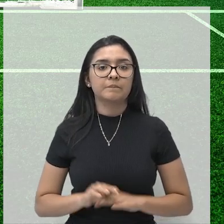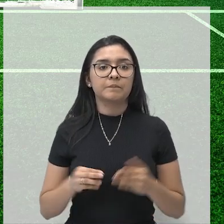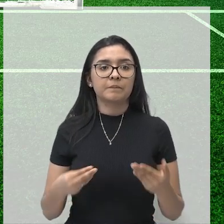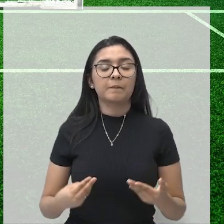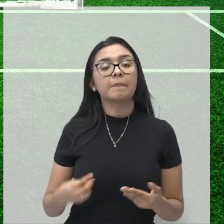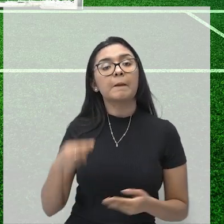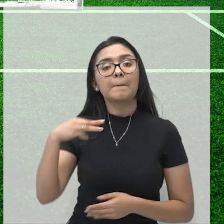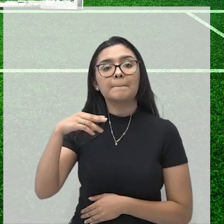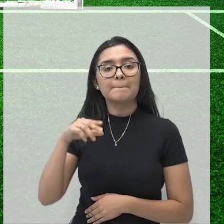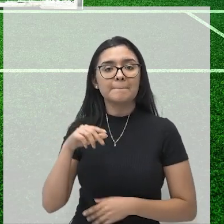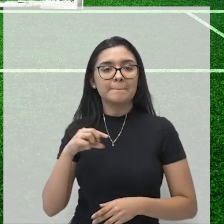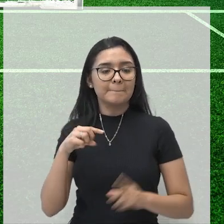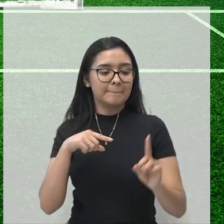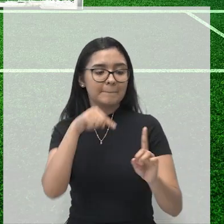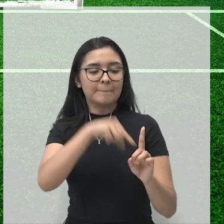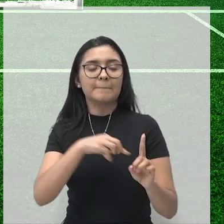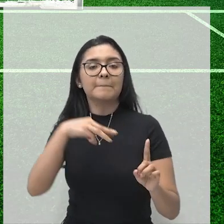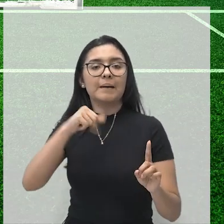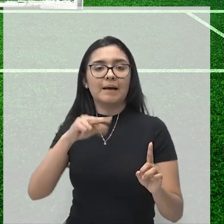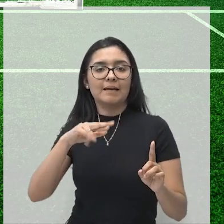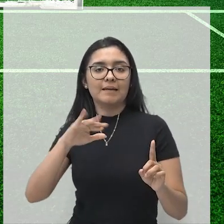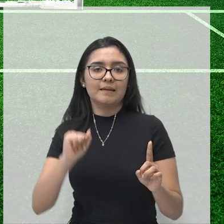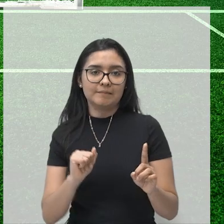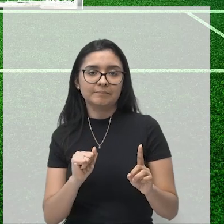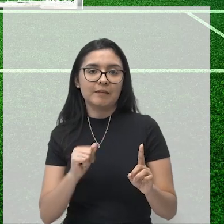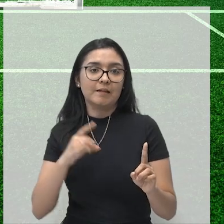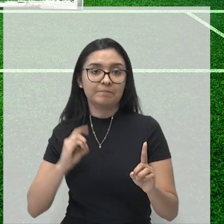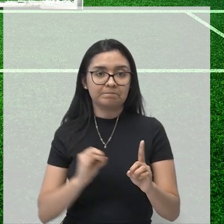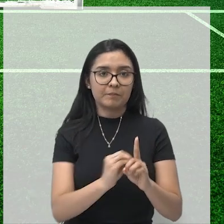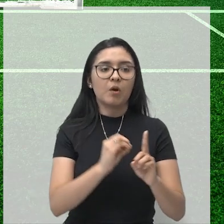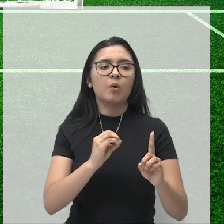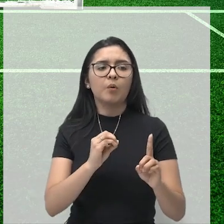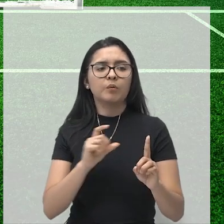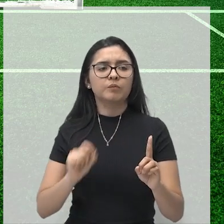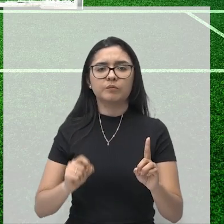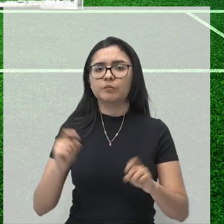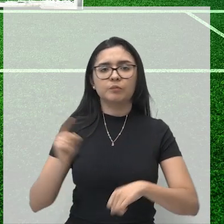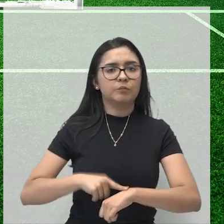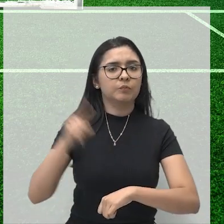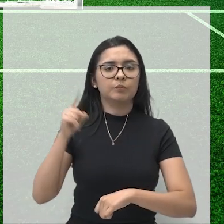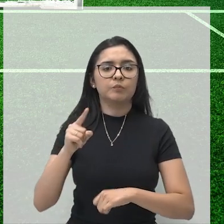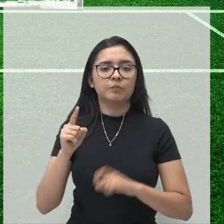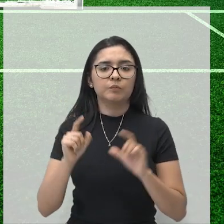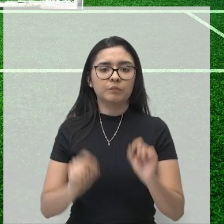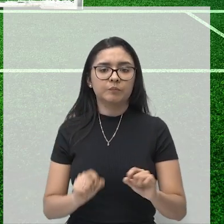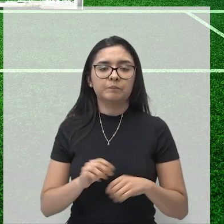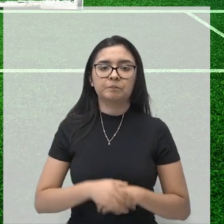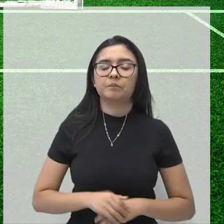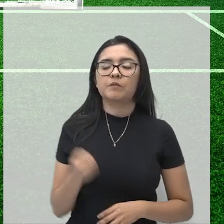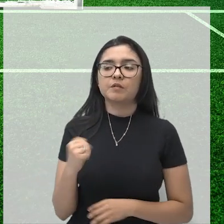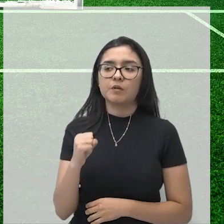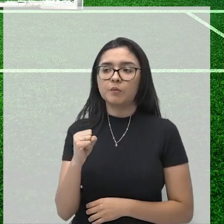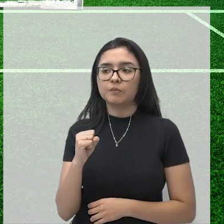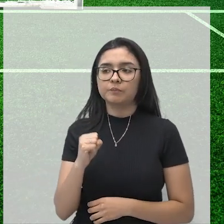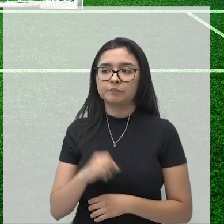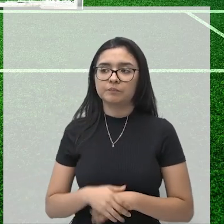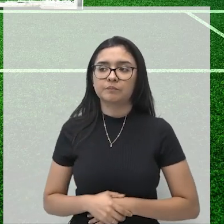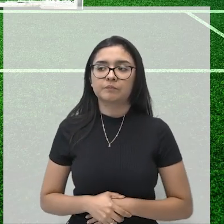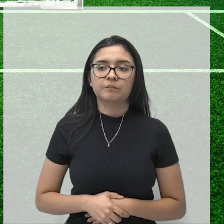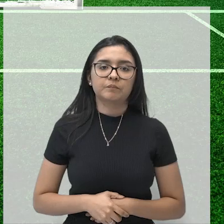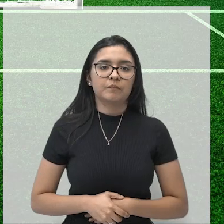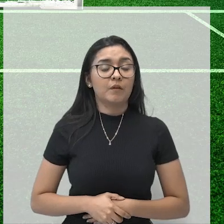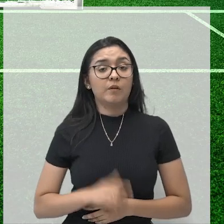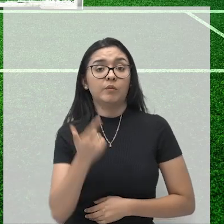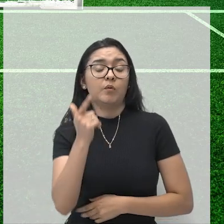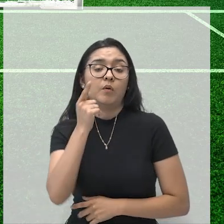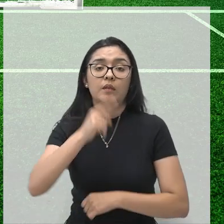Maria recepciona esta bola. Né? Tudo feito em milésimos de segundo. Você não tem o